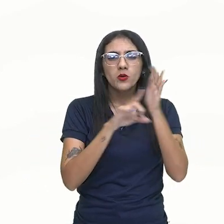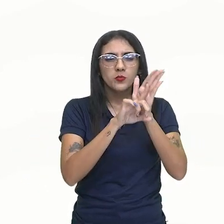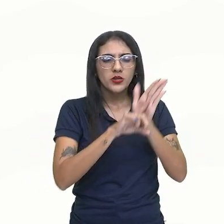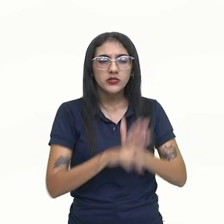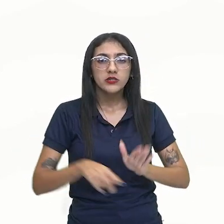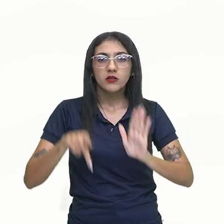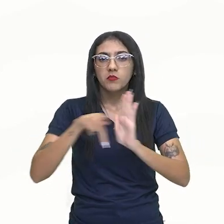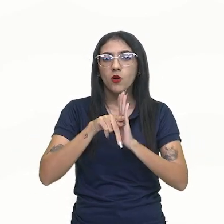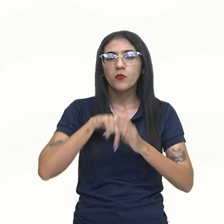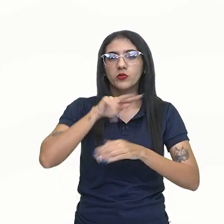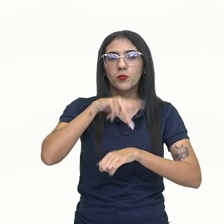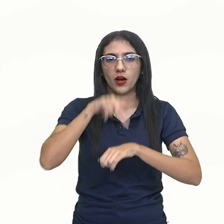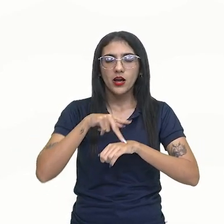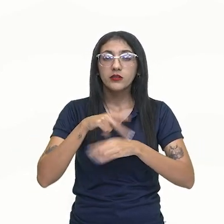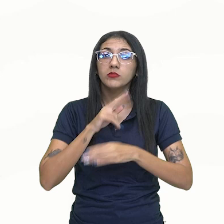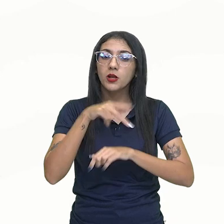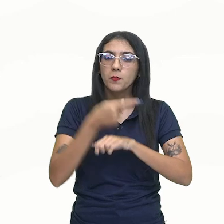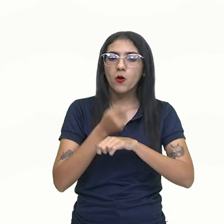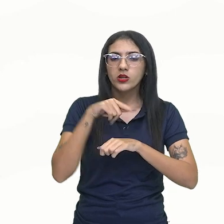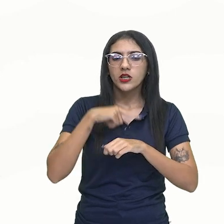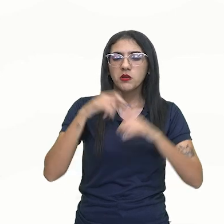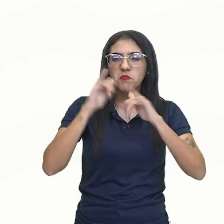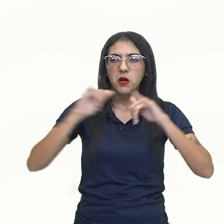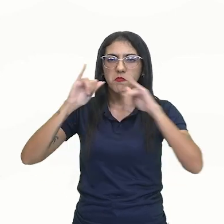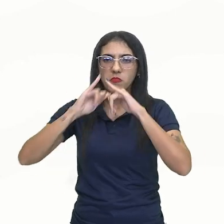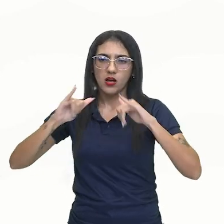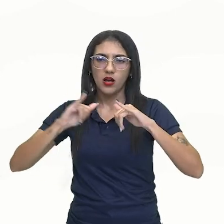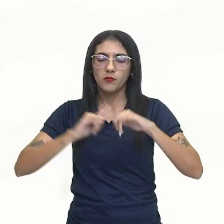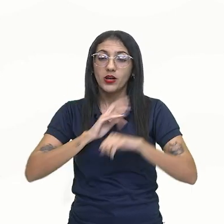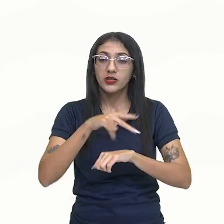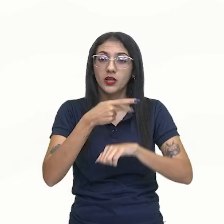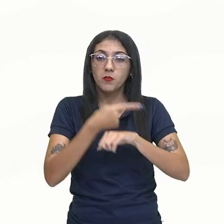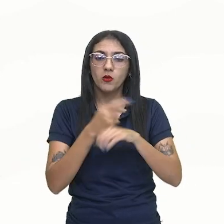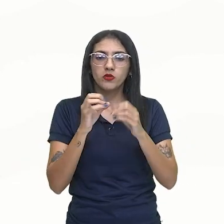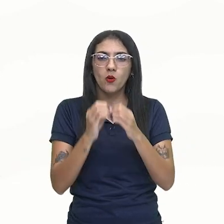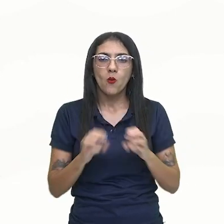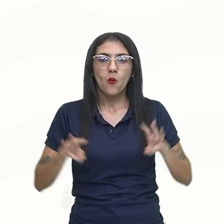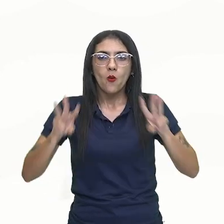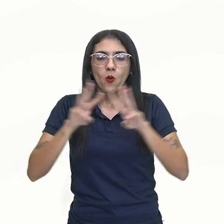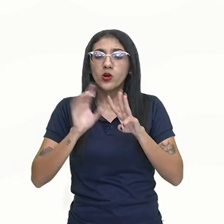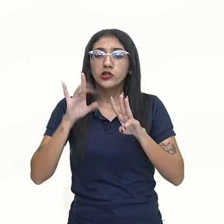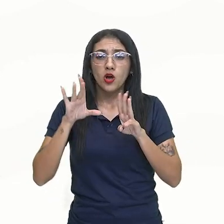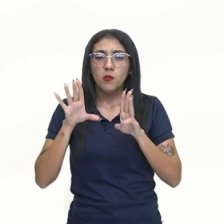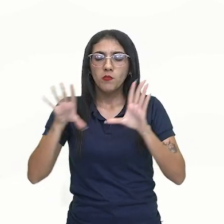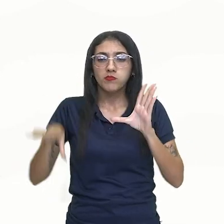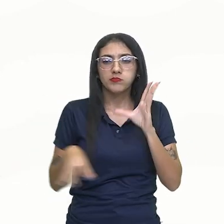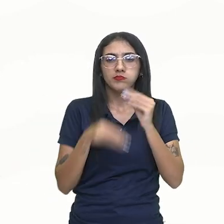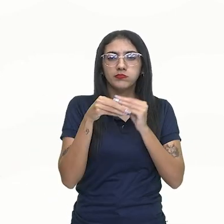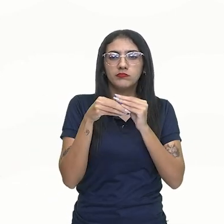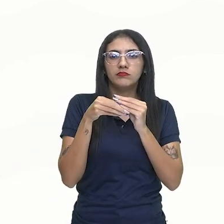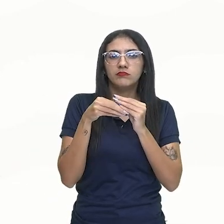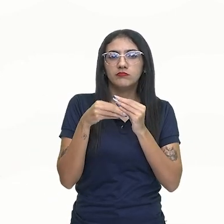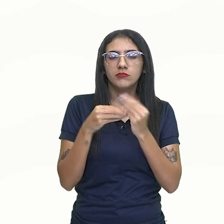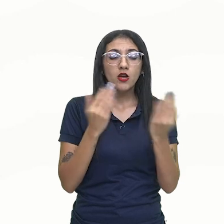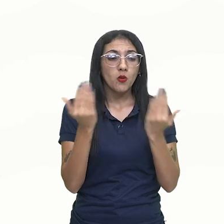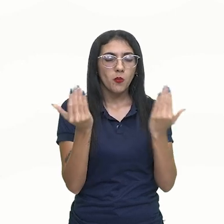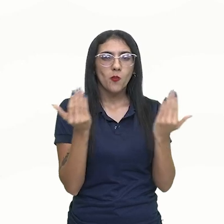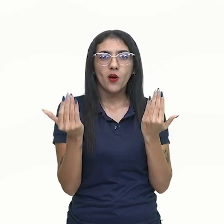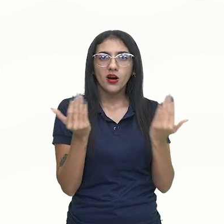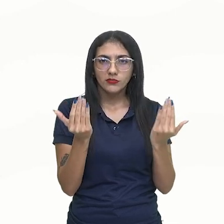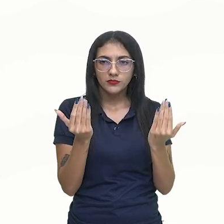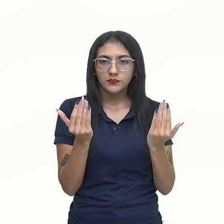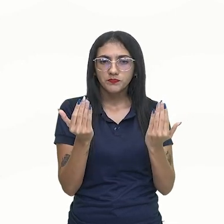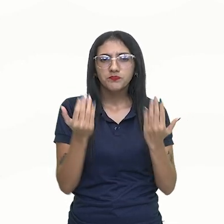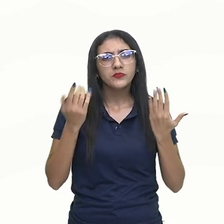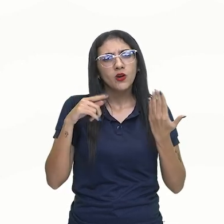Eles divulgam esses dados e a ONU só faz compilar. Compilar, o que é compilar? É juntar tudo, né, e comparar tudo. Então, gente, o